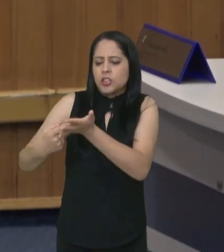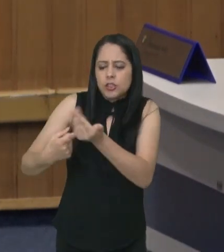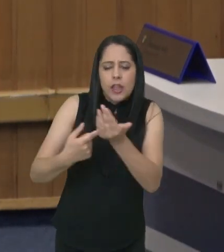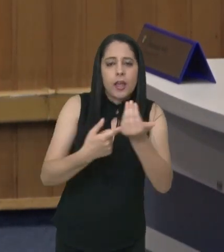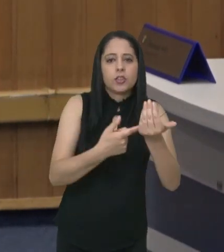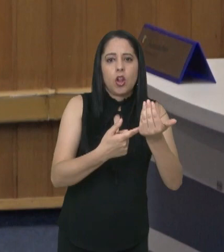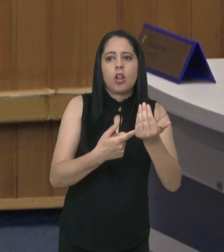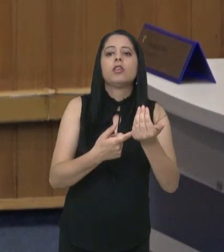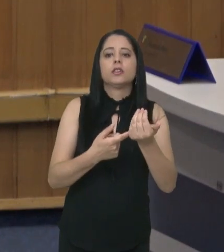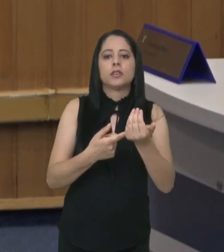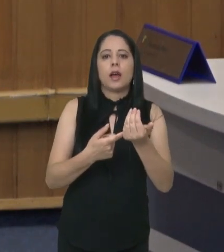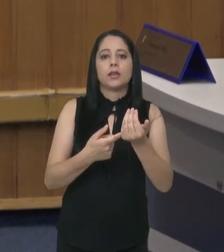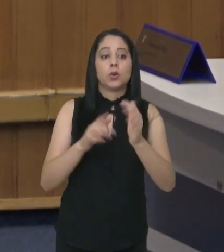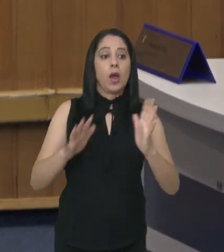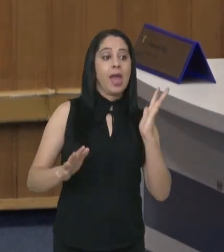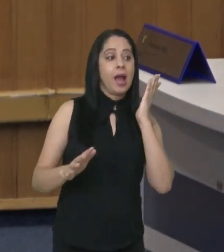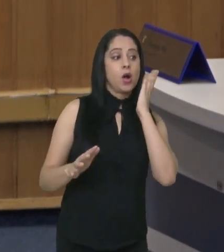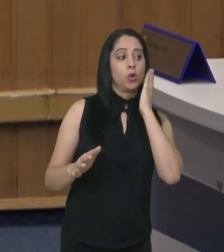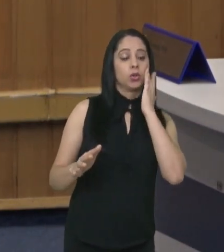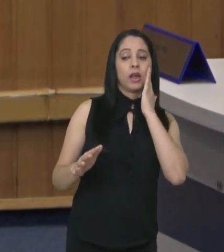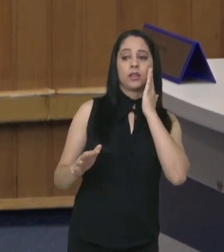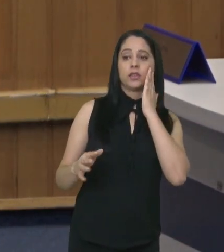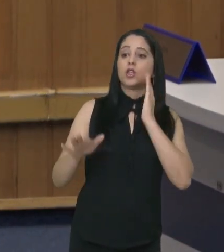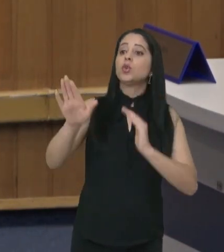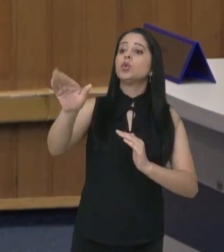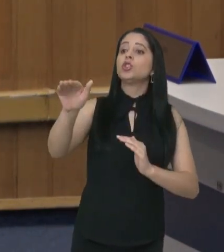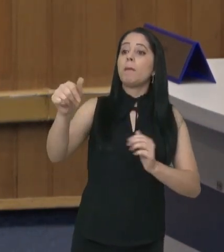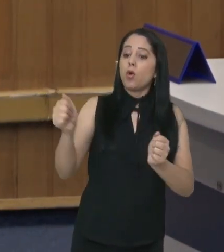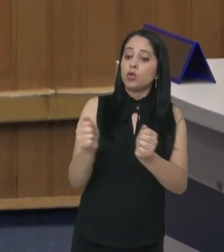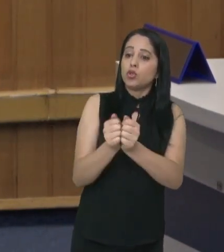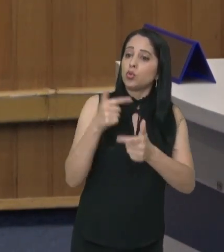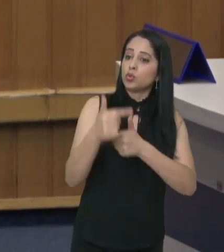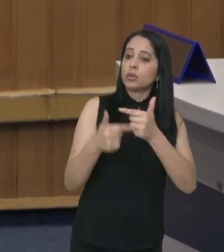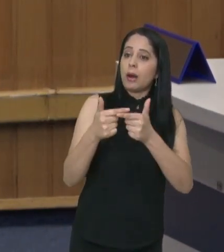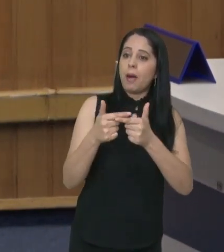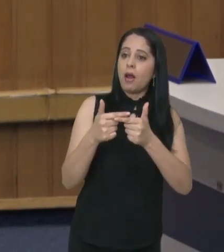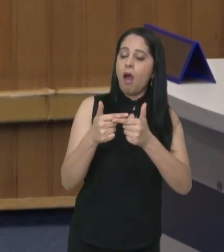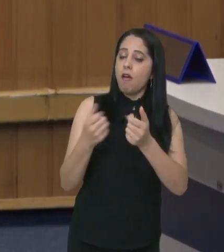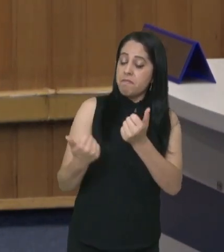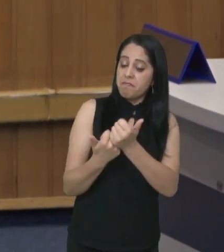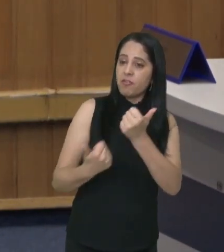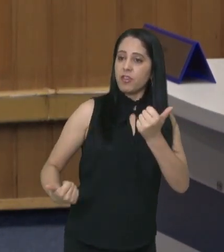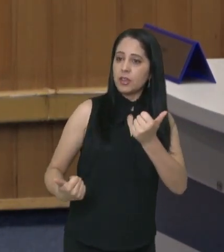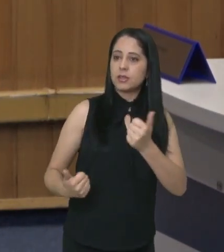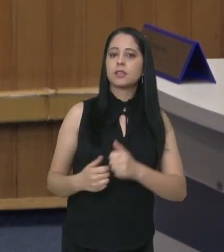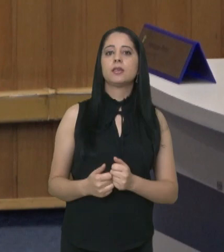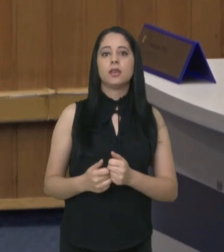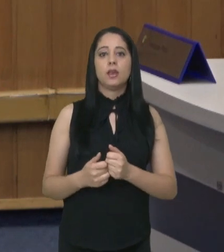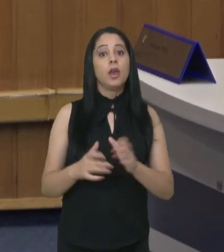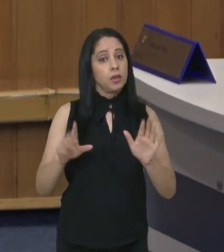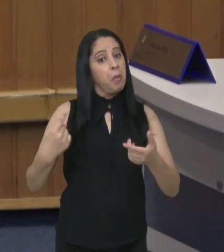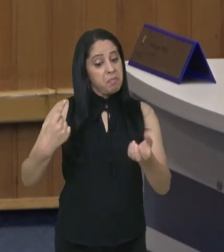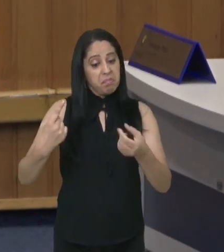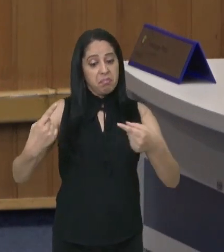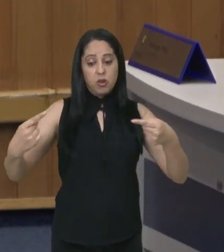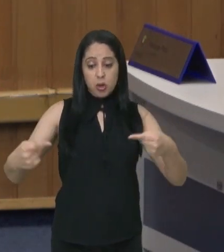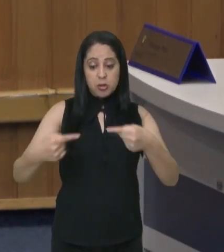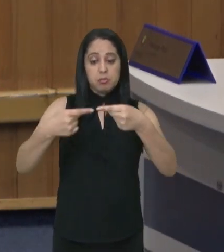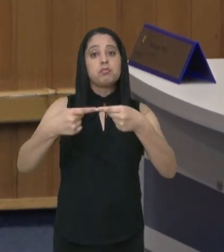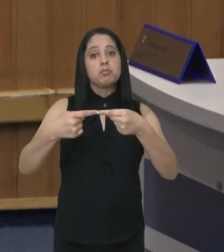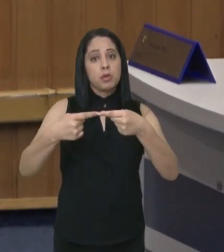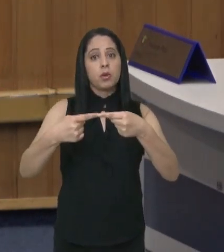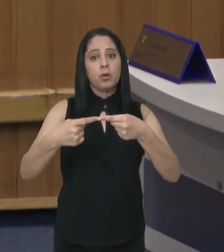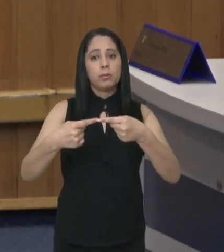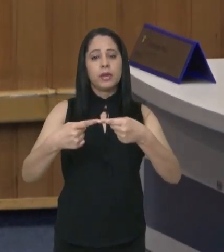fez o convite e casou. Eu lembro muito bem quando o Felício nos chamou para anunciar, conversar, ver o